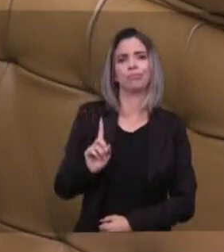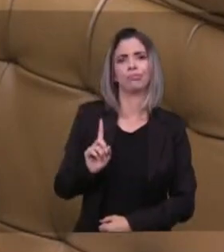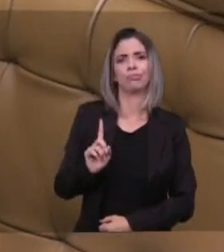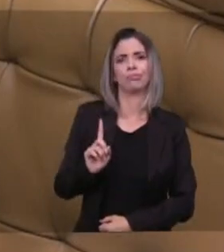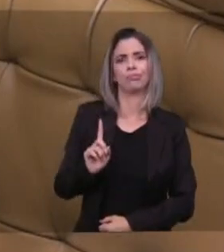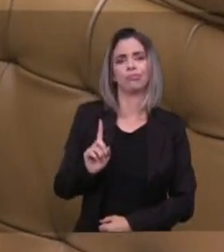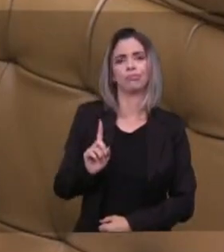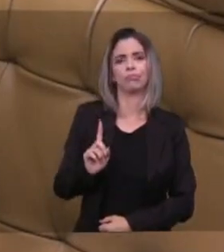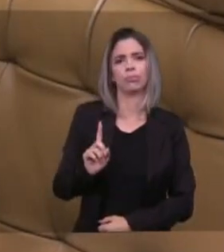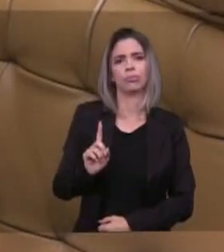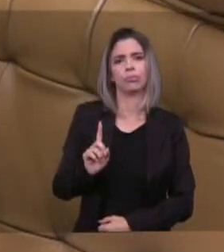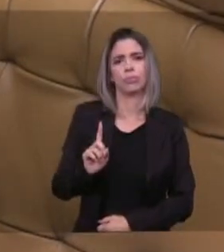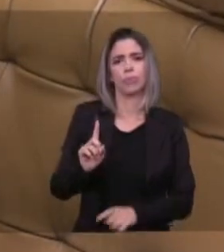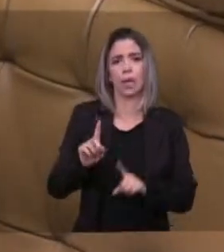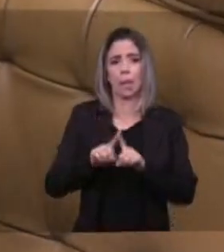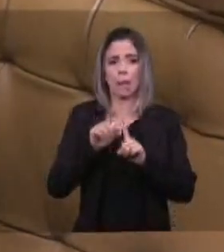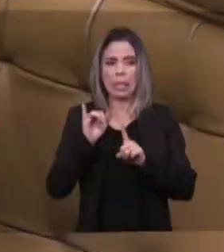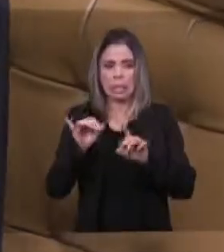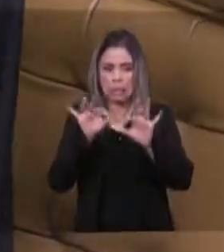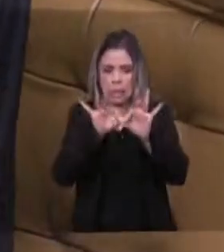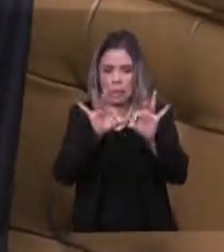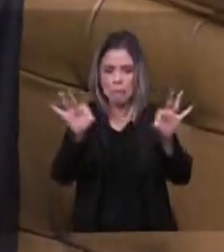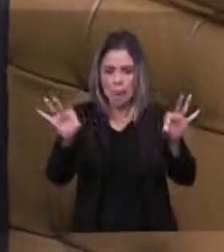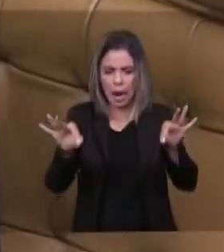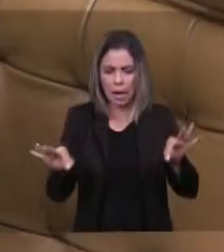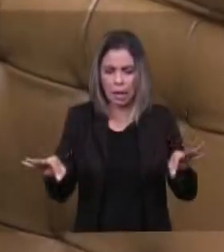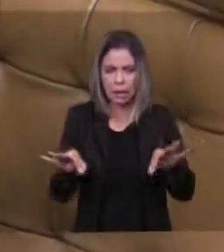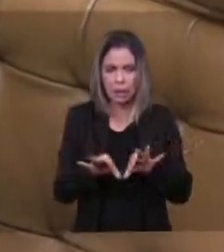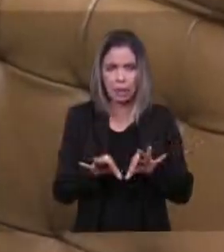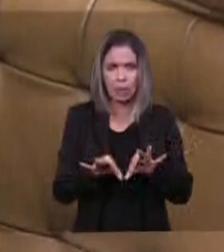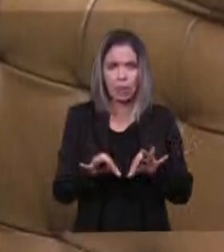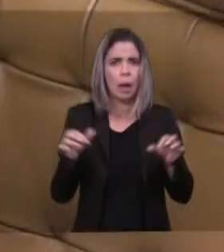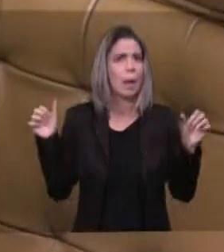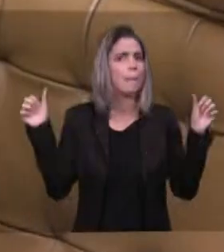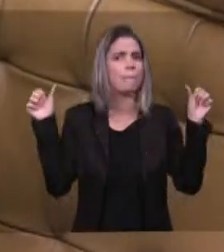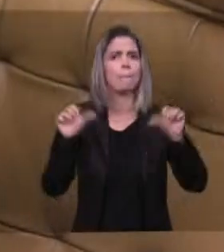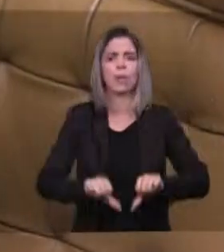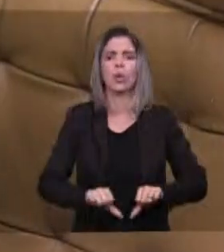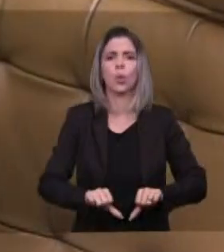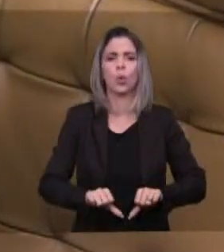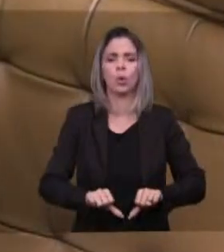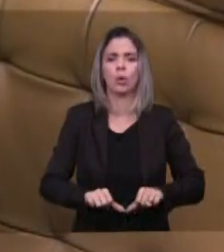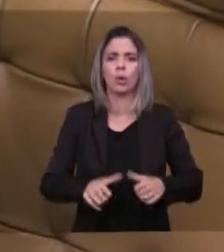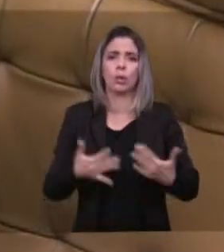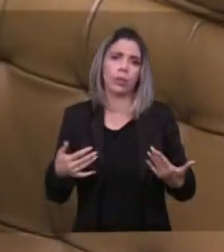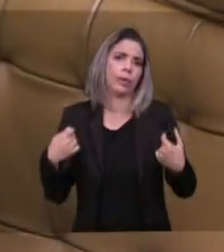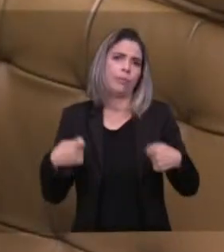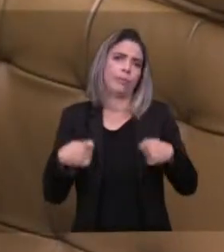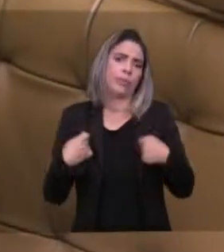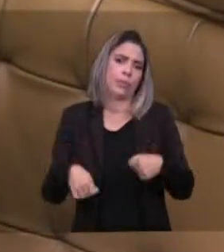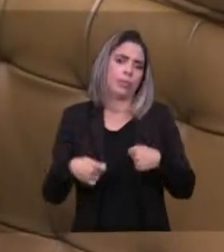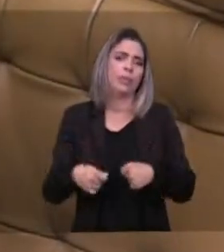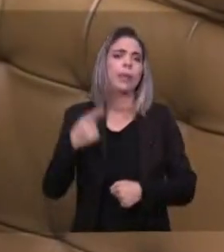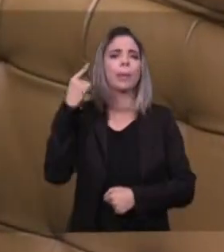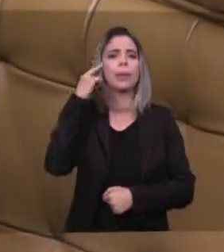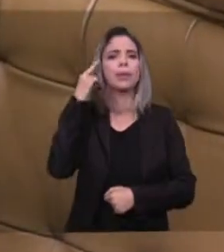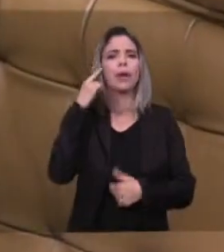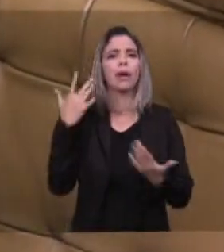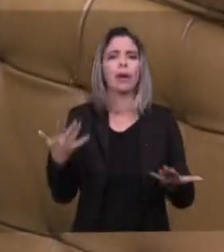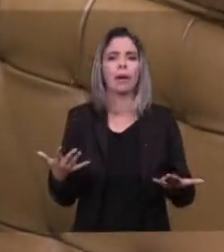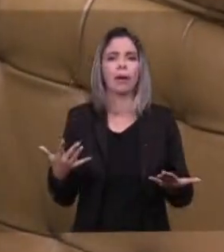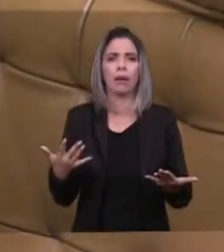Ou, desde a demarcação, esse quadro piorou? Portanto, é preciso, essa questão que precisa ser colocada. Veja,